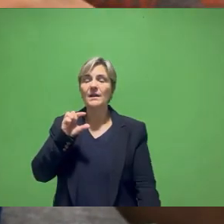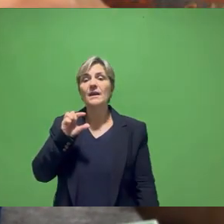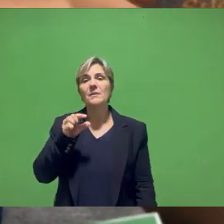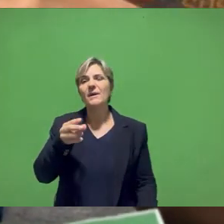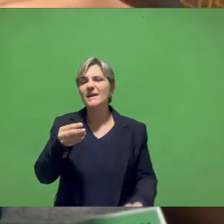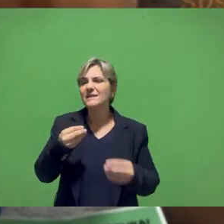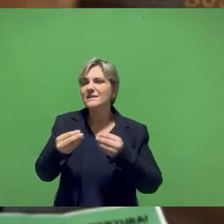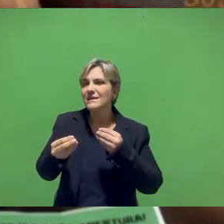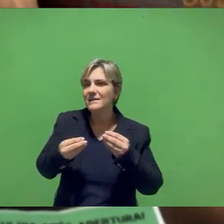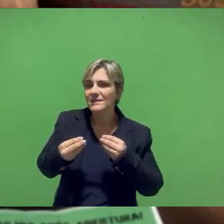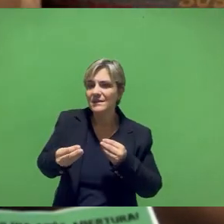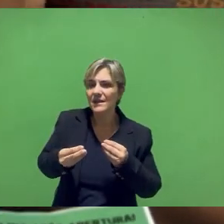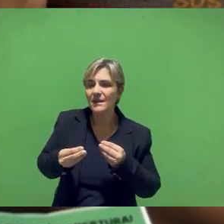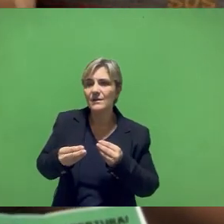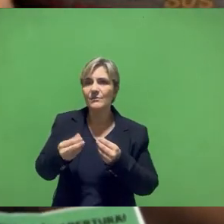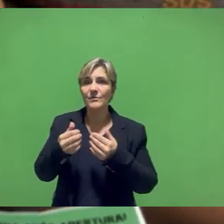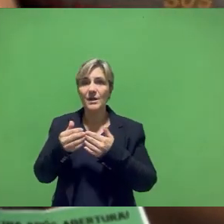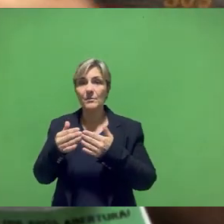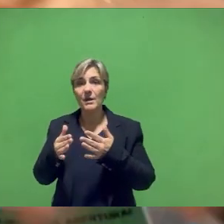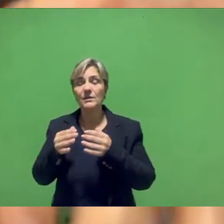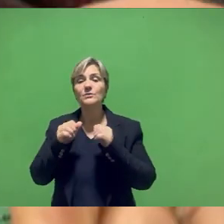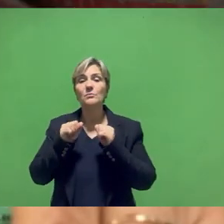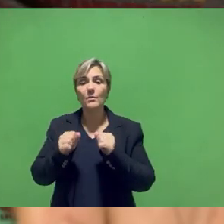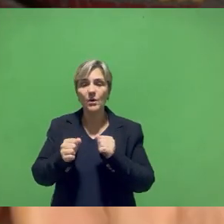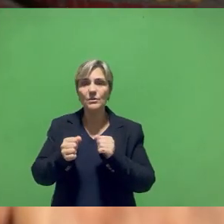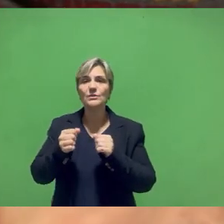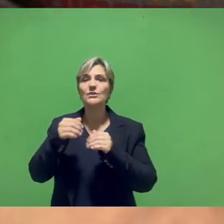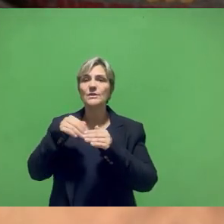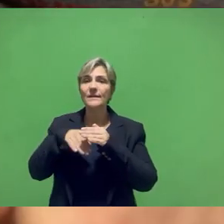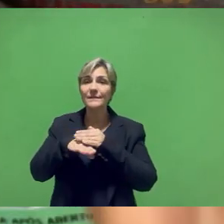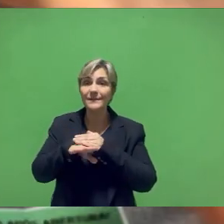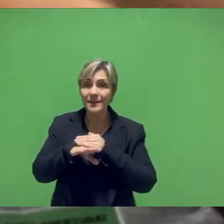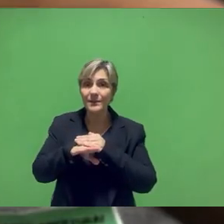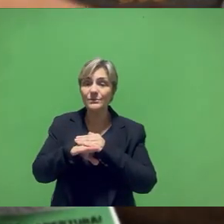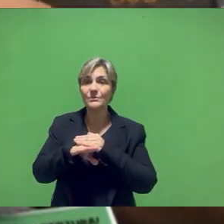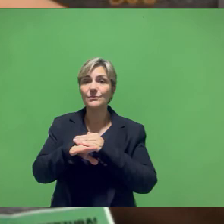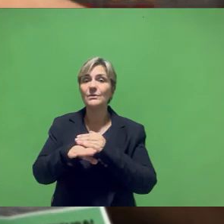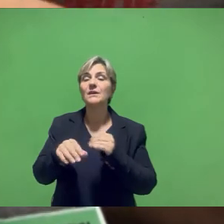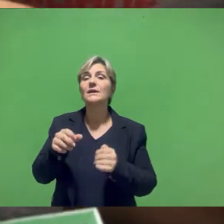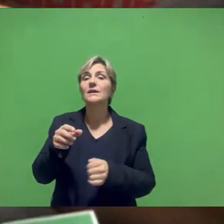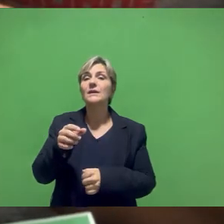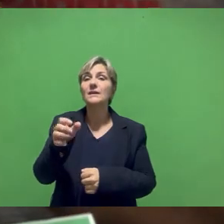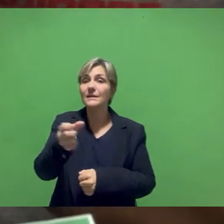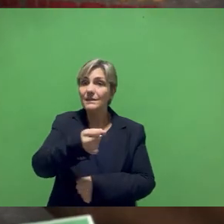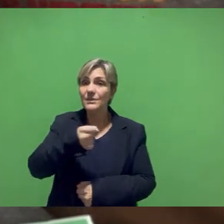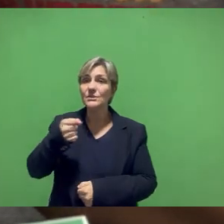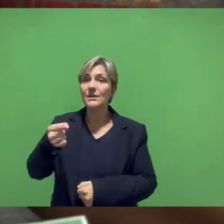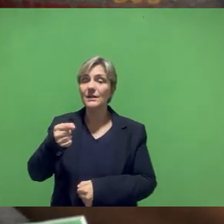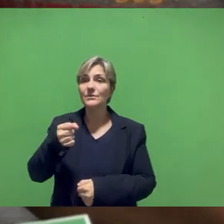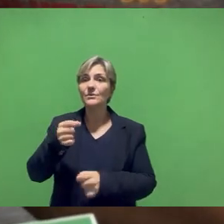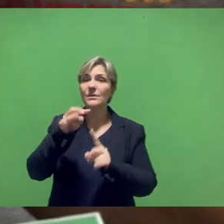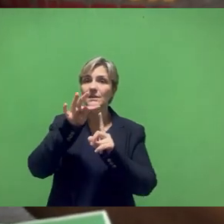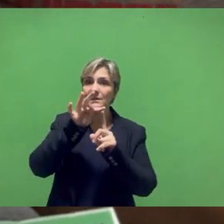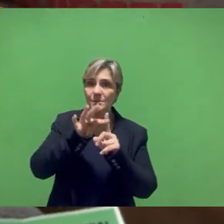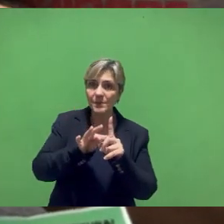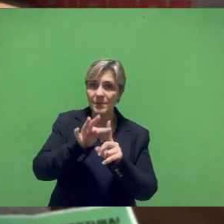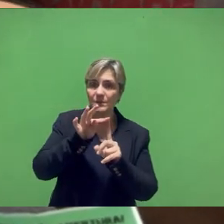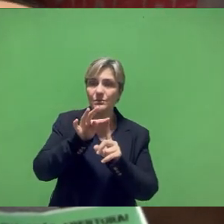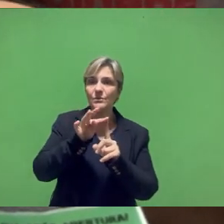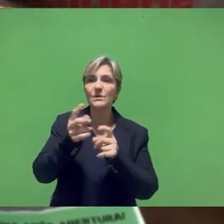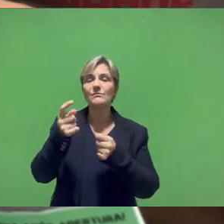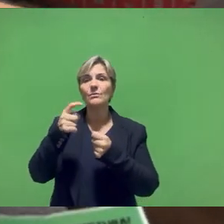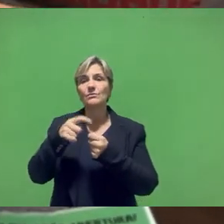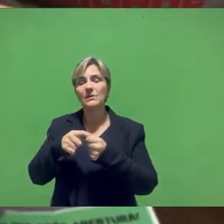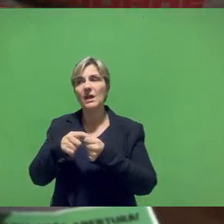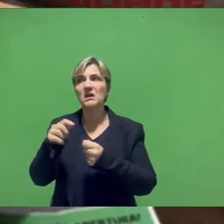suscetível, né, fica essa parte porosa aberta, pode deixar na geladeira e ficar tirando e voltando à temperatura ambiente para